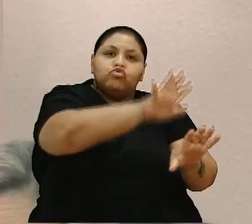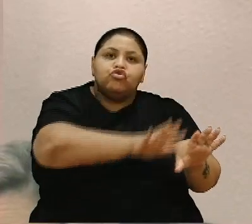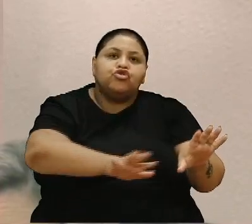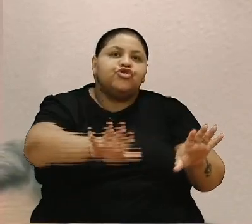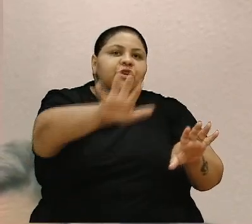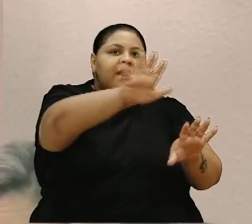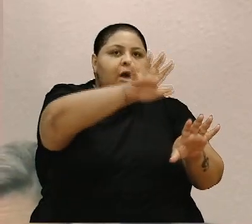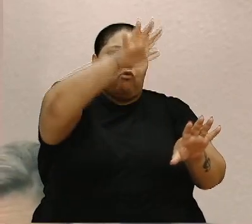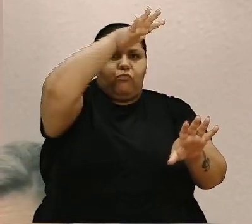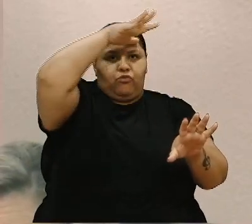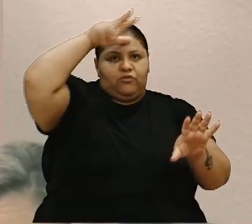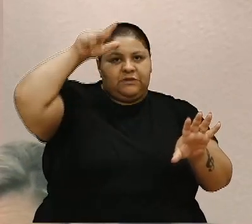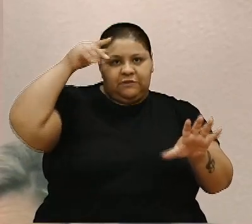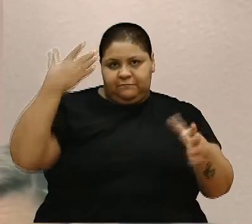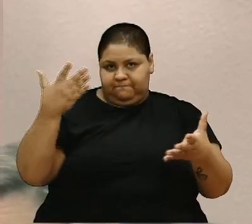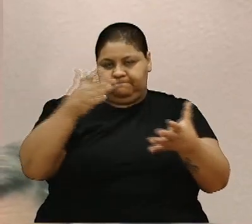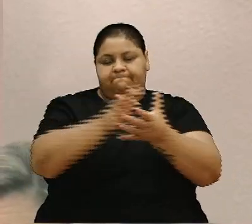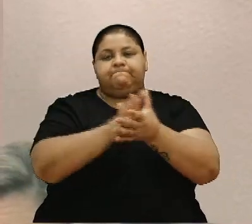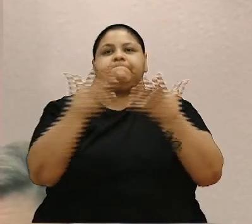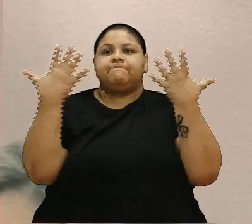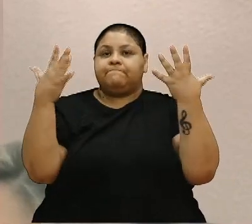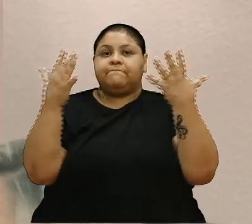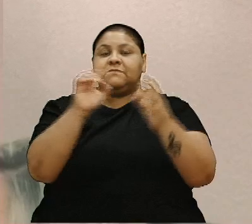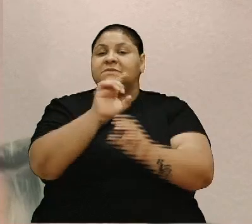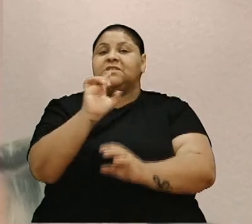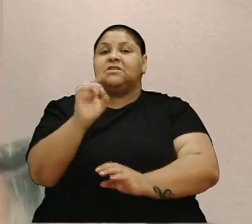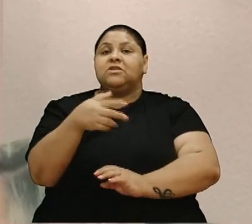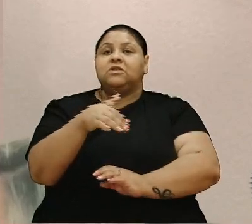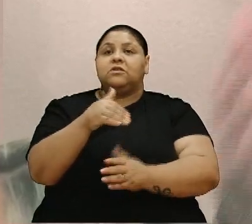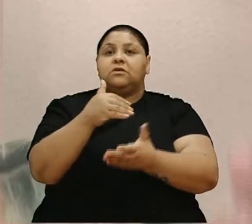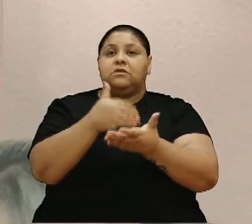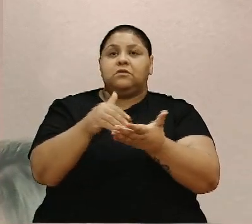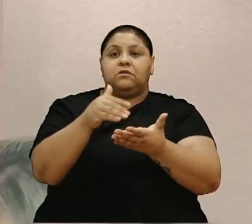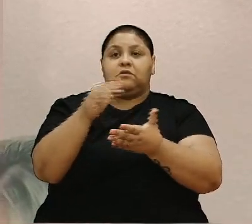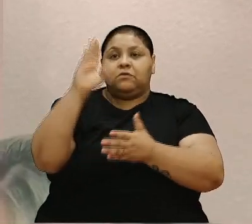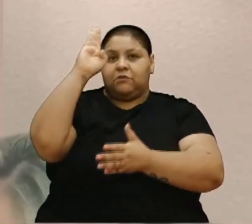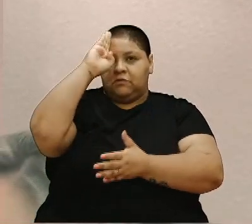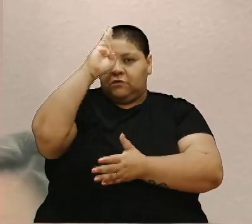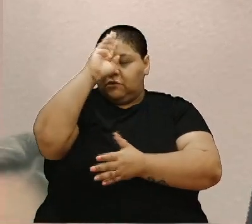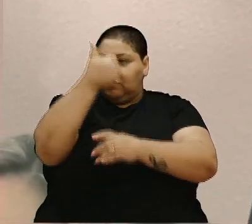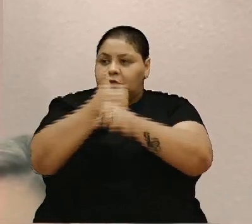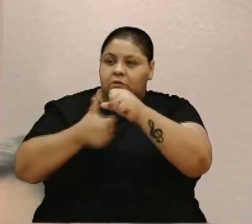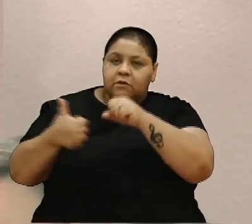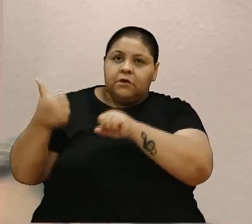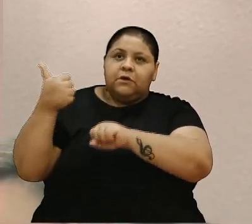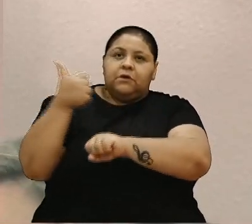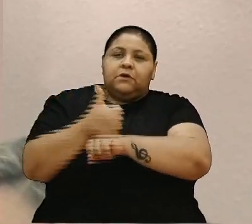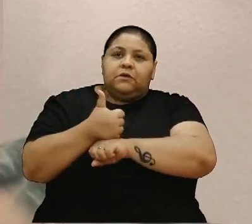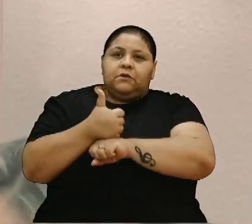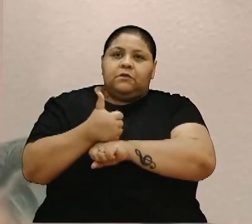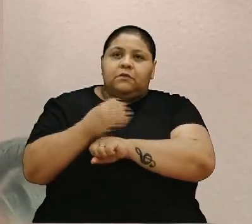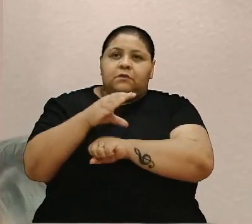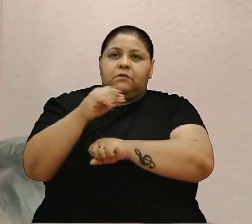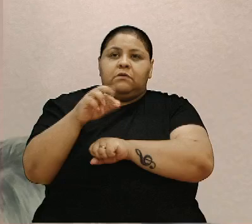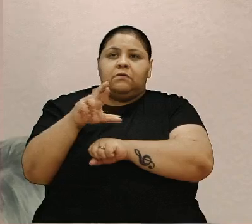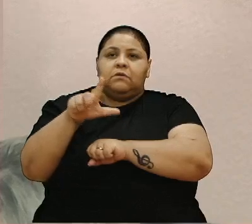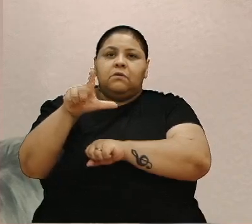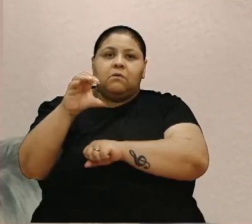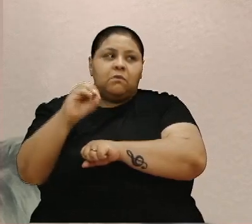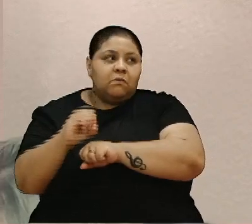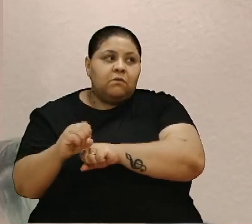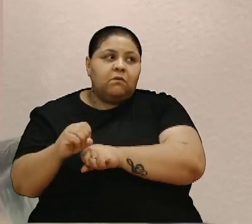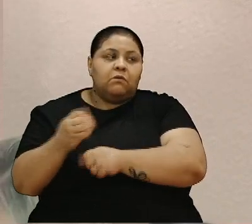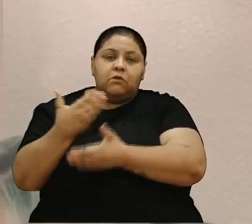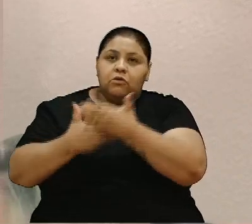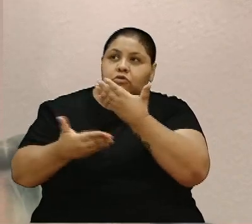nosso município. Então, parabenizar não só o secretário Bressan, o secretário adjunto Carlos Giovanni Fontana, como